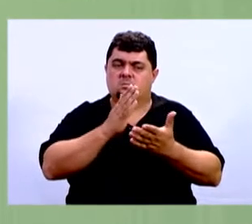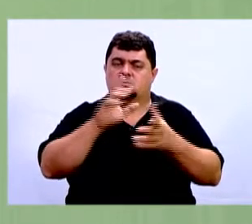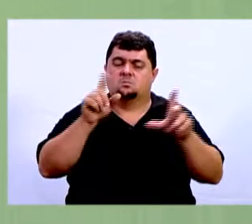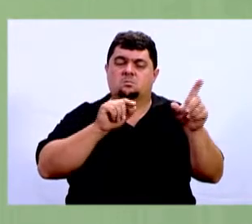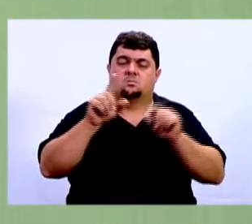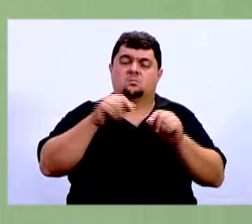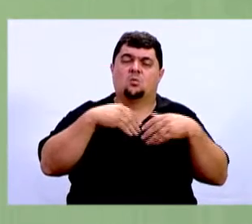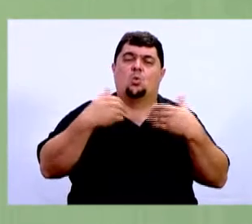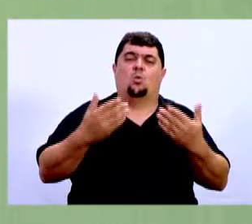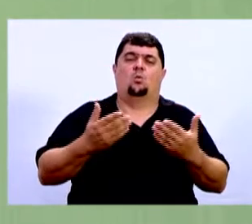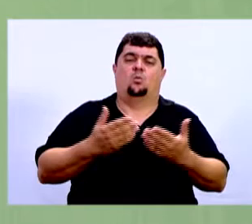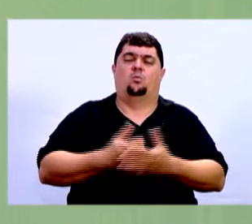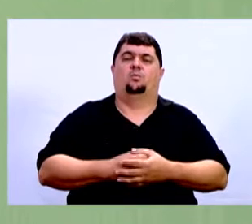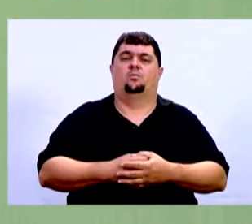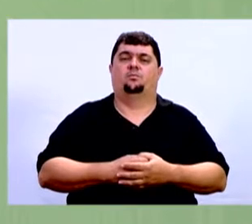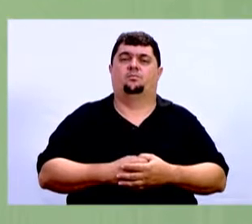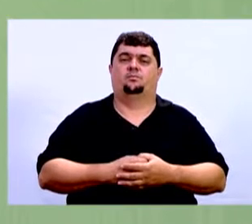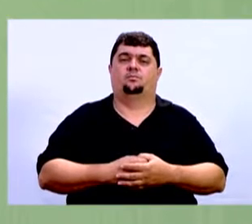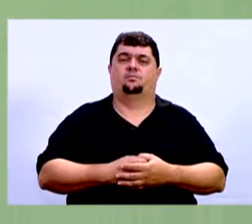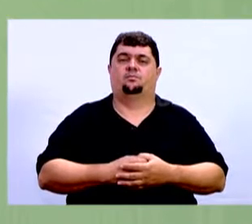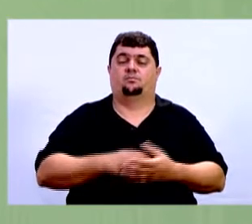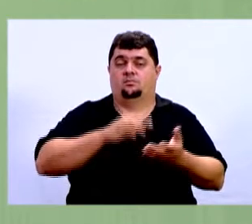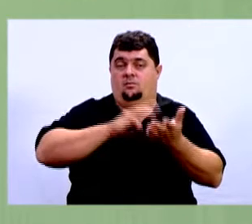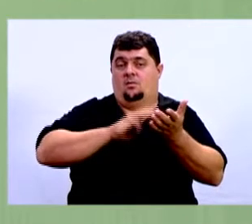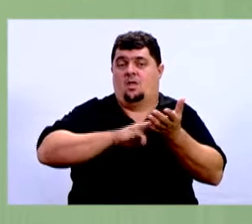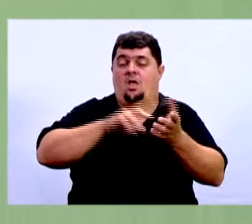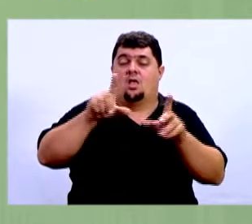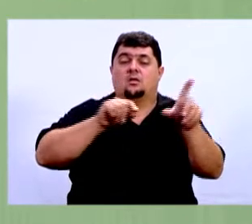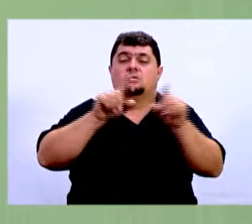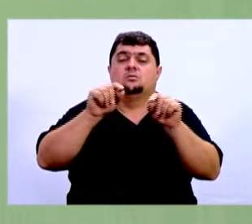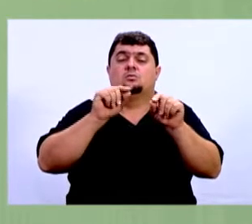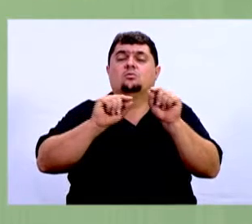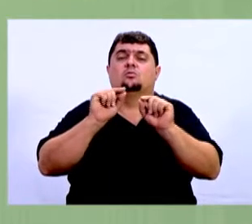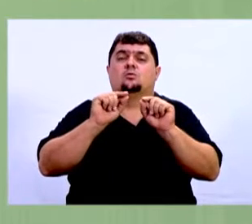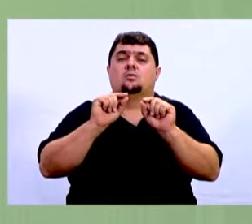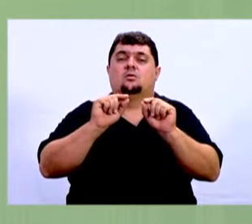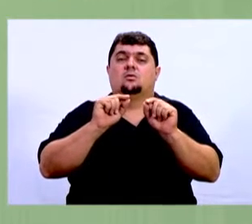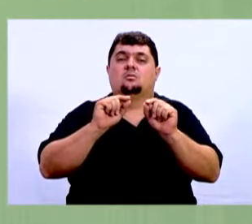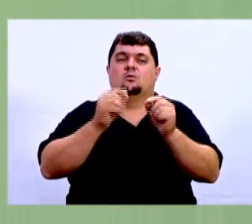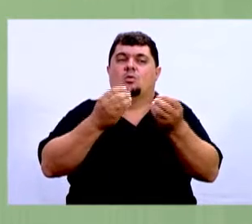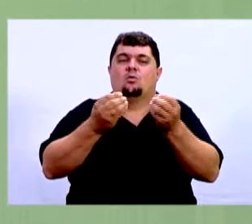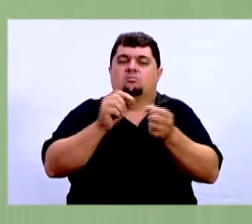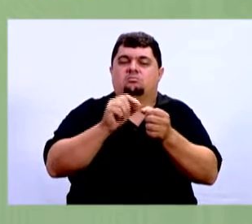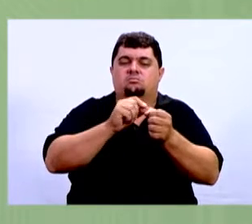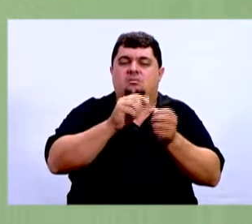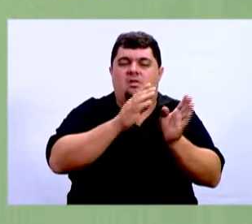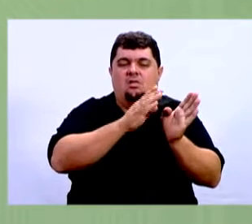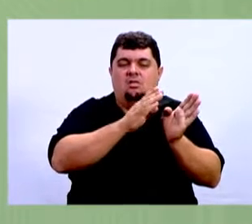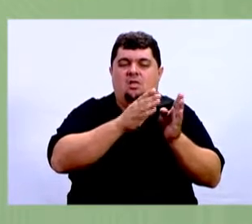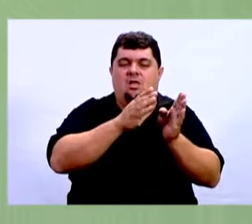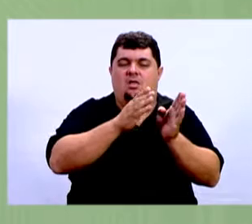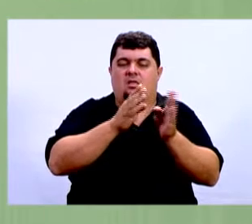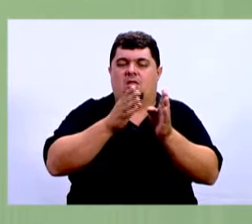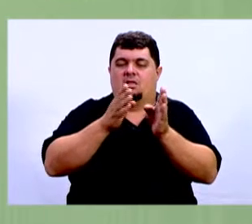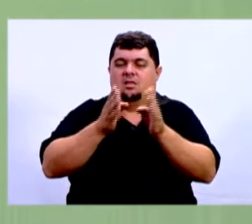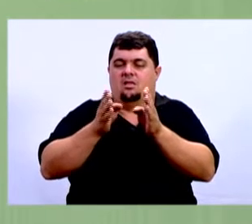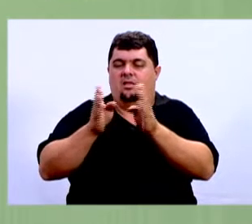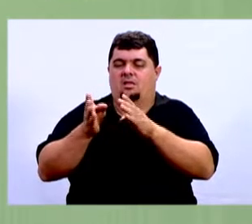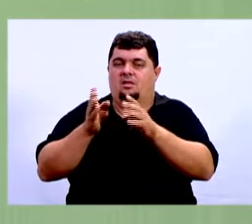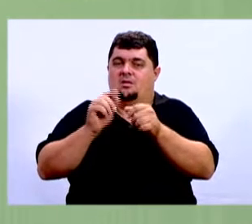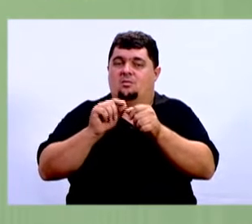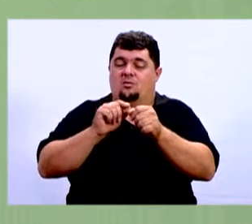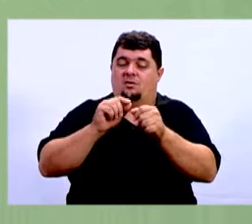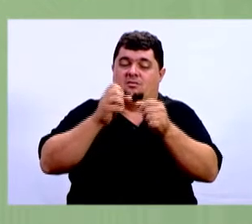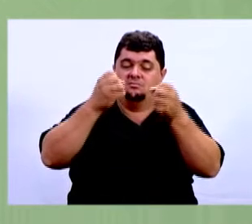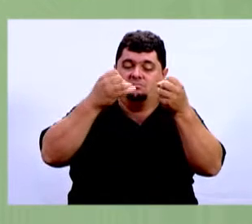em estudo. E esse método, ele é a escolha, né, a escolha de procedimentos sistematizados, né, para a